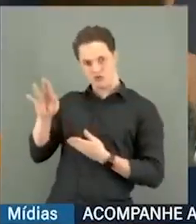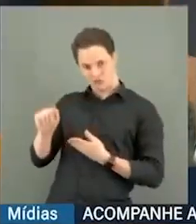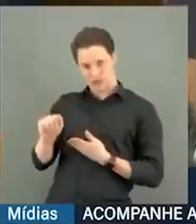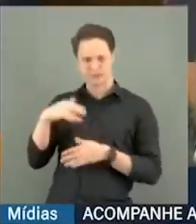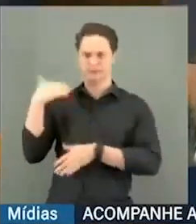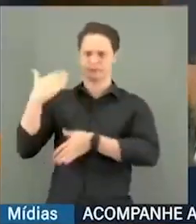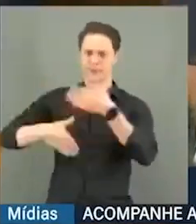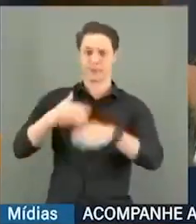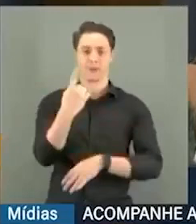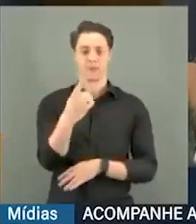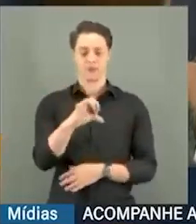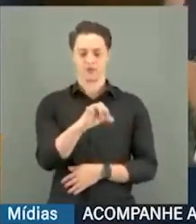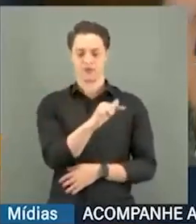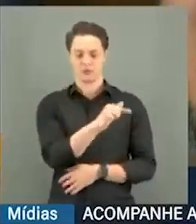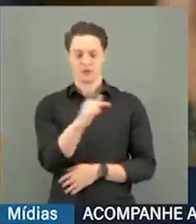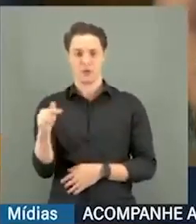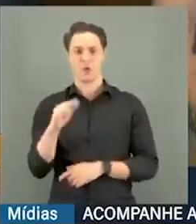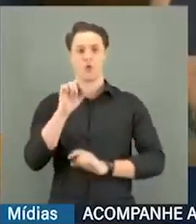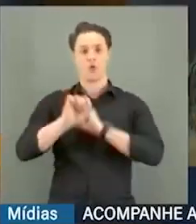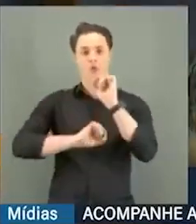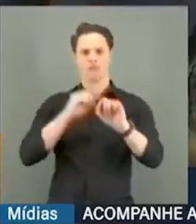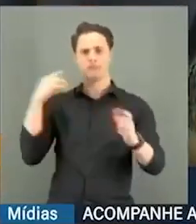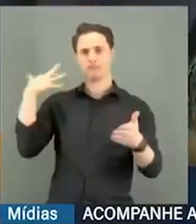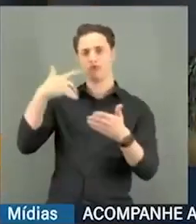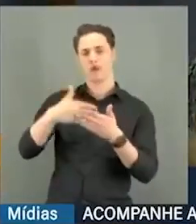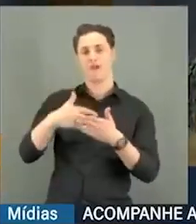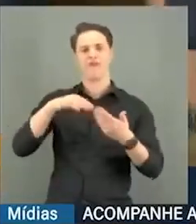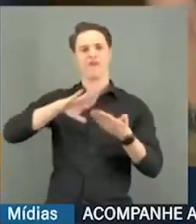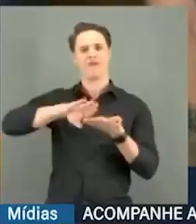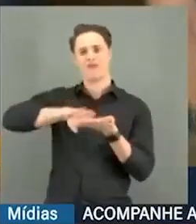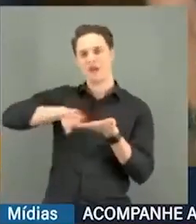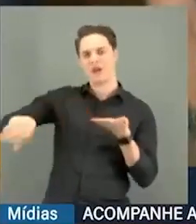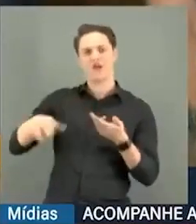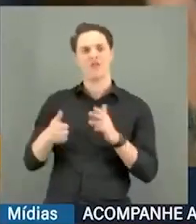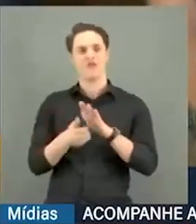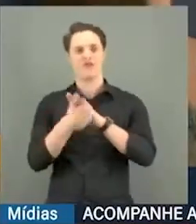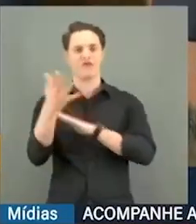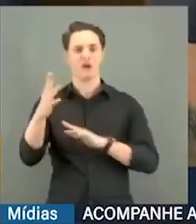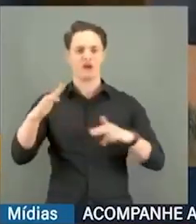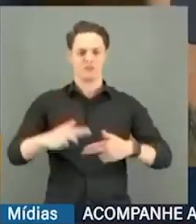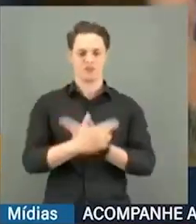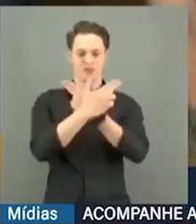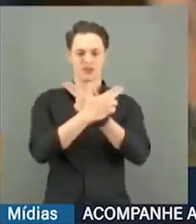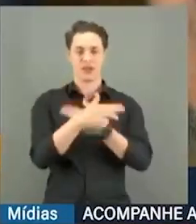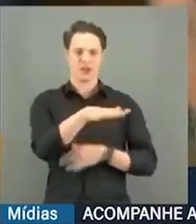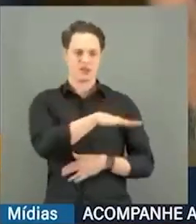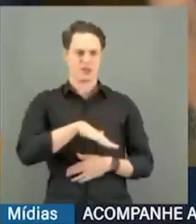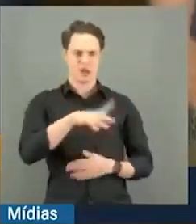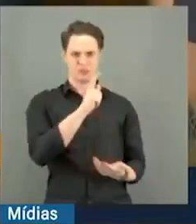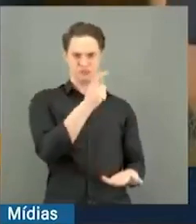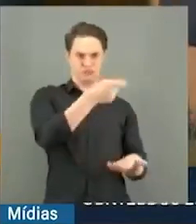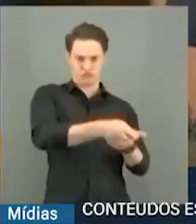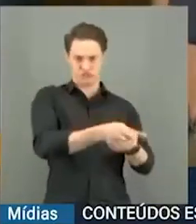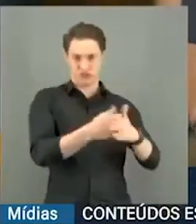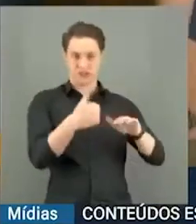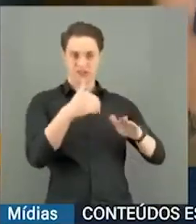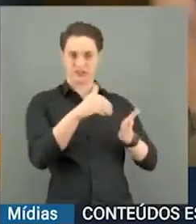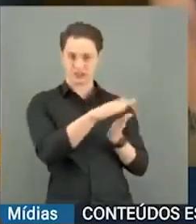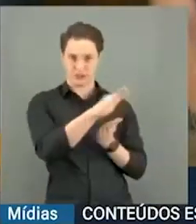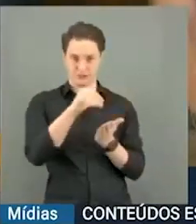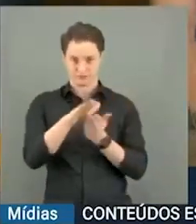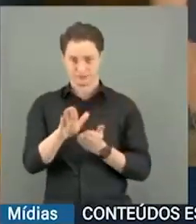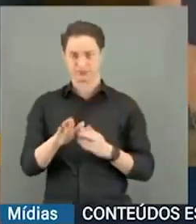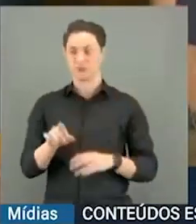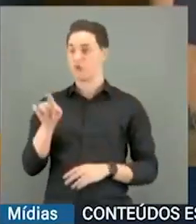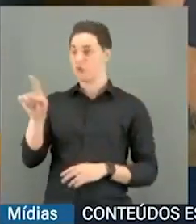1977, o que precipitaria o afastamento de vários militares da linha dura de posições de comando. O senhor